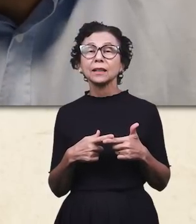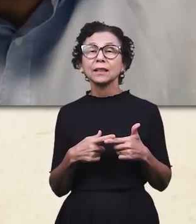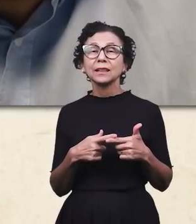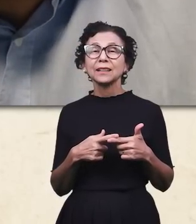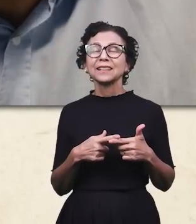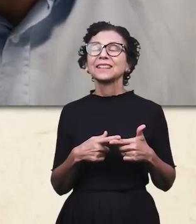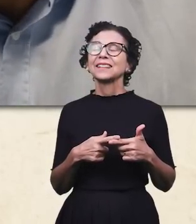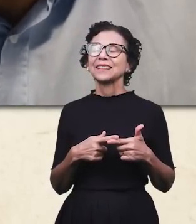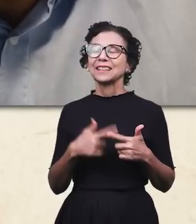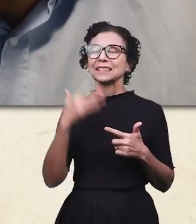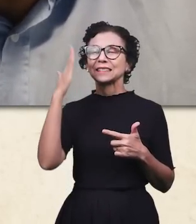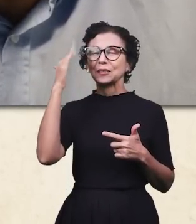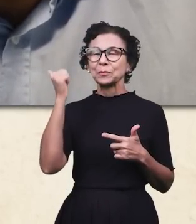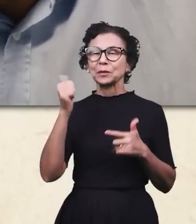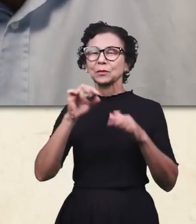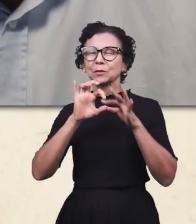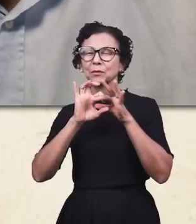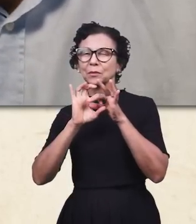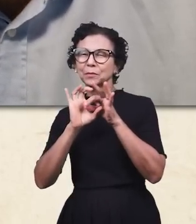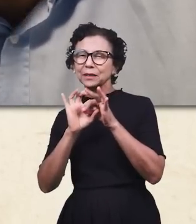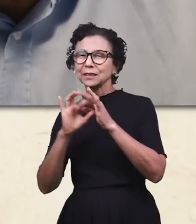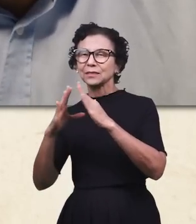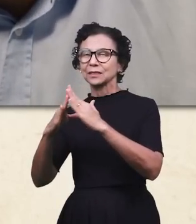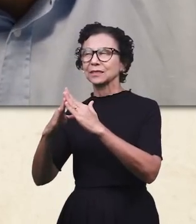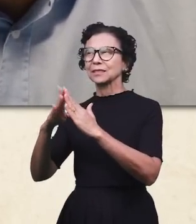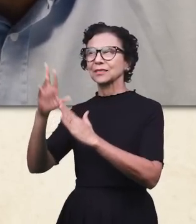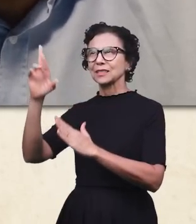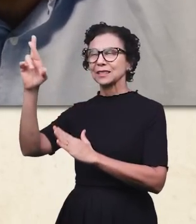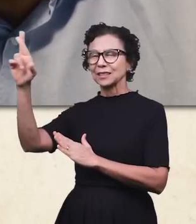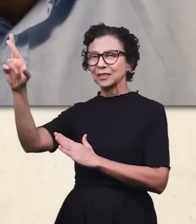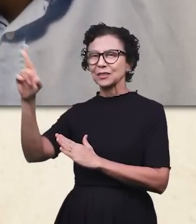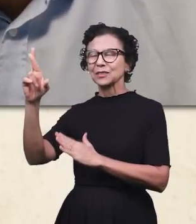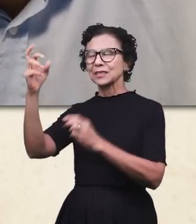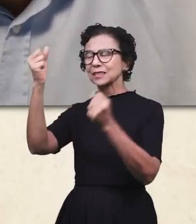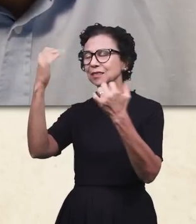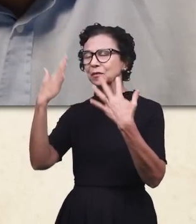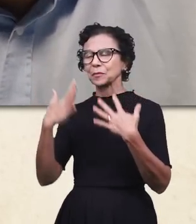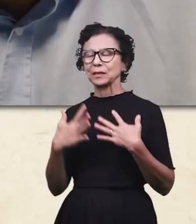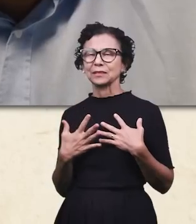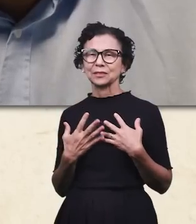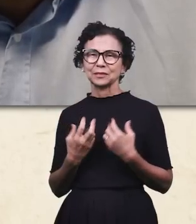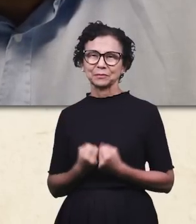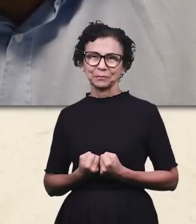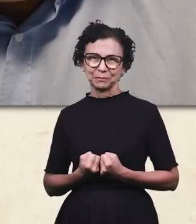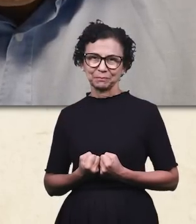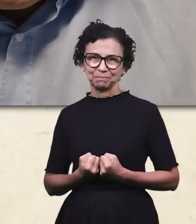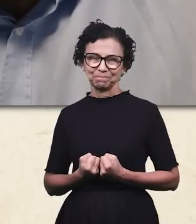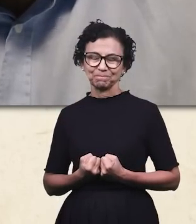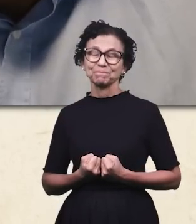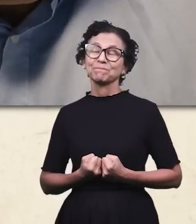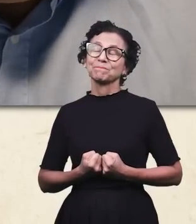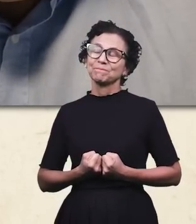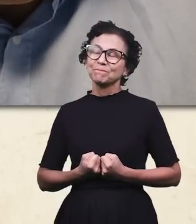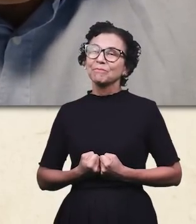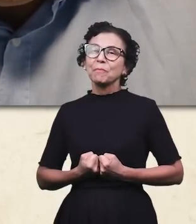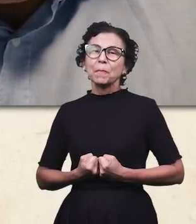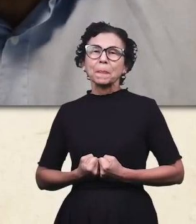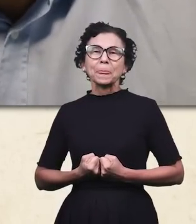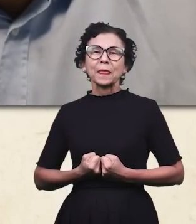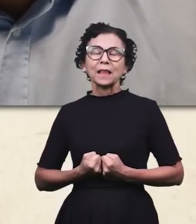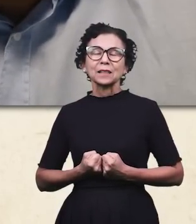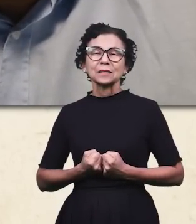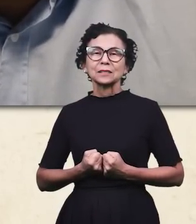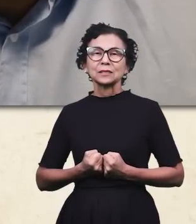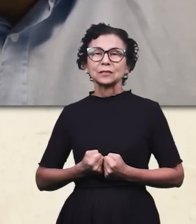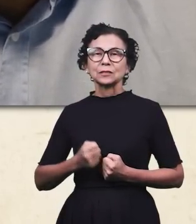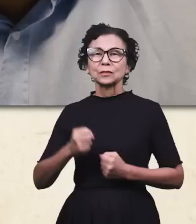Porque ele sabia que todas as vezes que ele estava em comunhão com o Senhor, na casa do Senhor, ele recebia uma bênção. A bênção do Senhor,